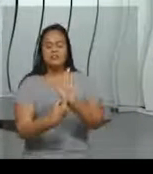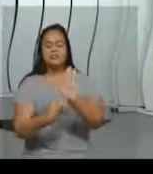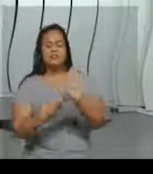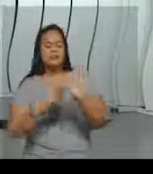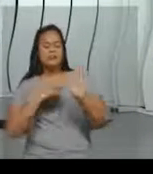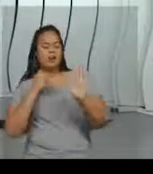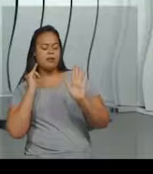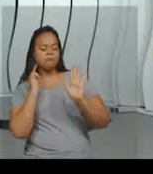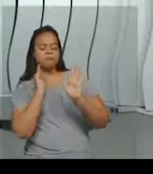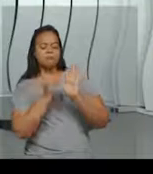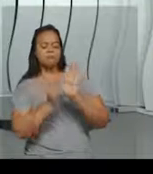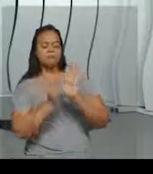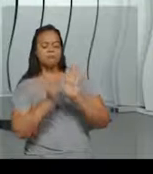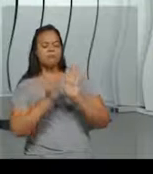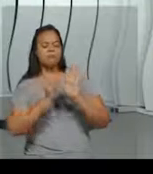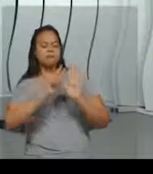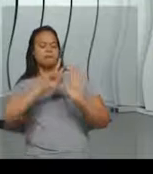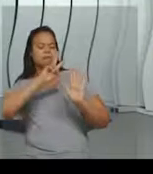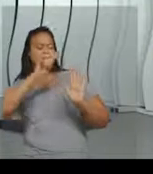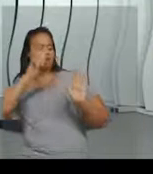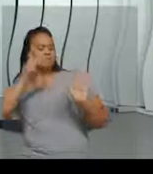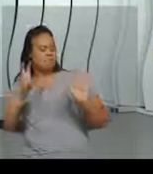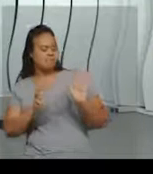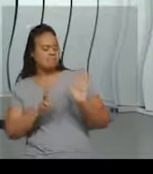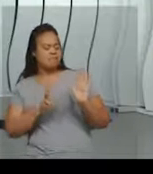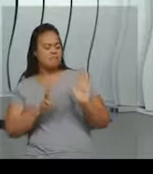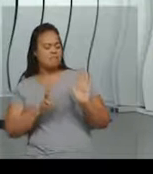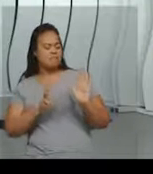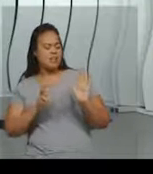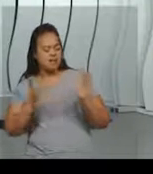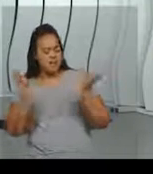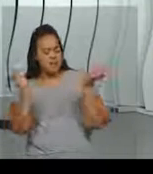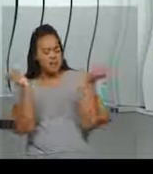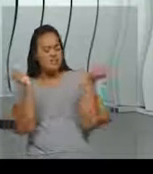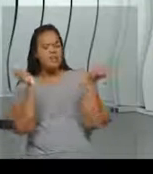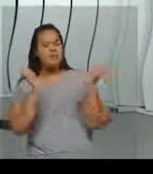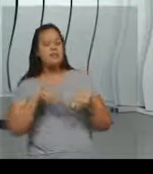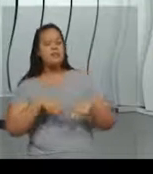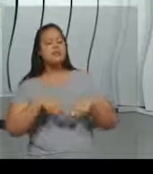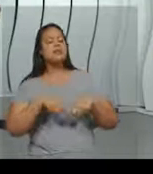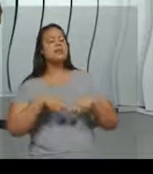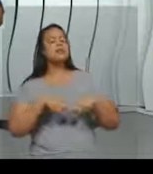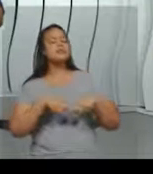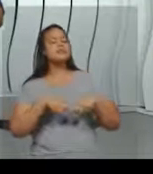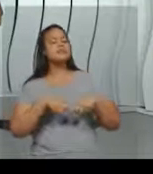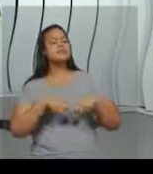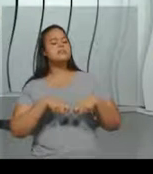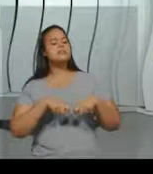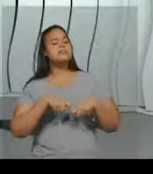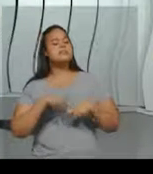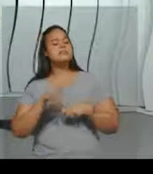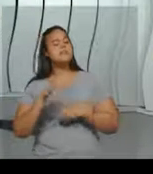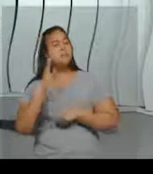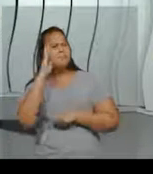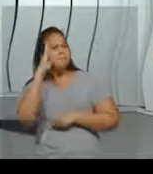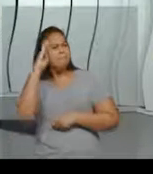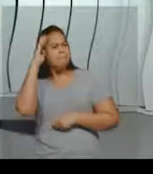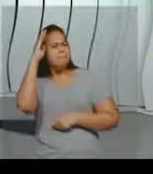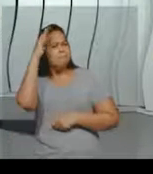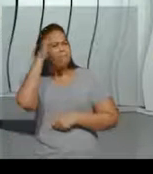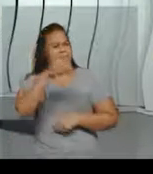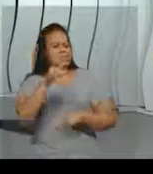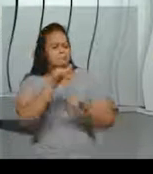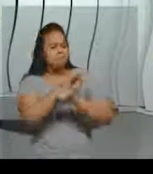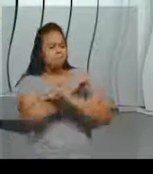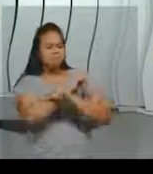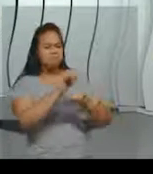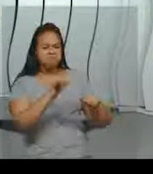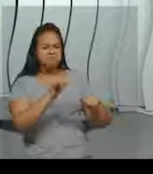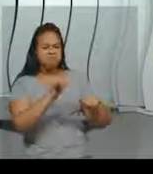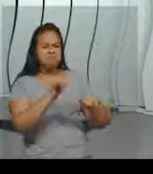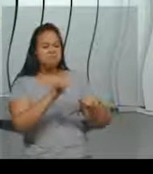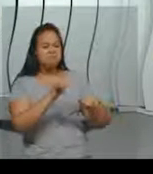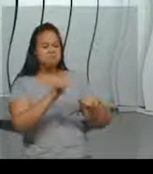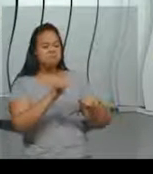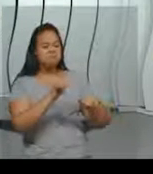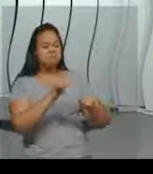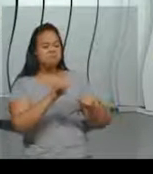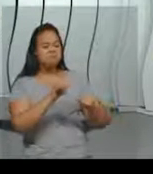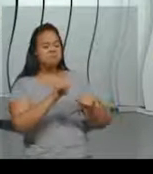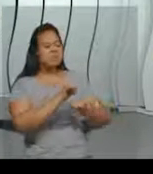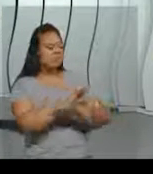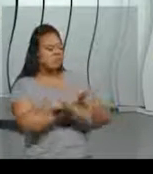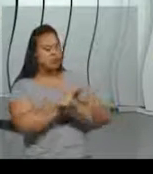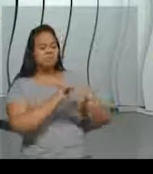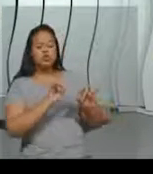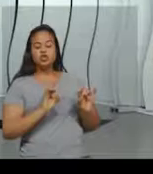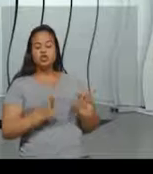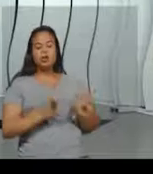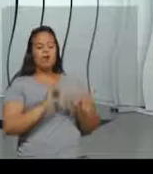dizer muito das necessidades de, principalmente, denunciar, Mas não só